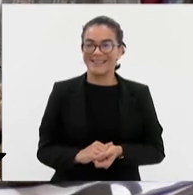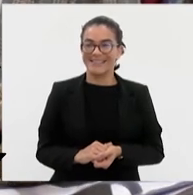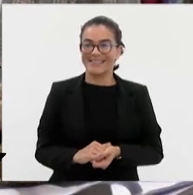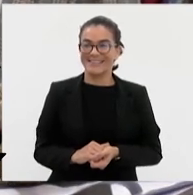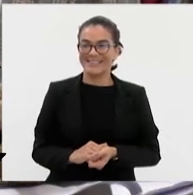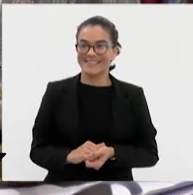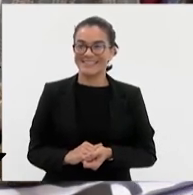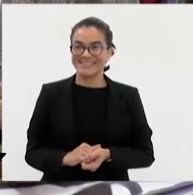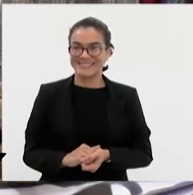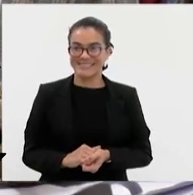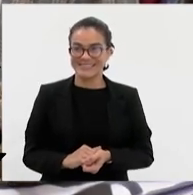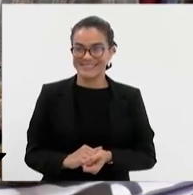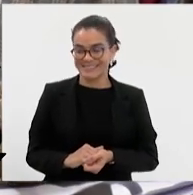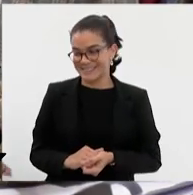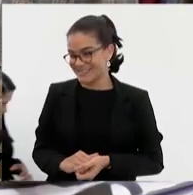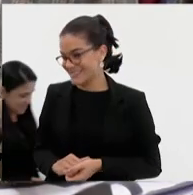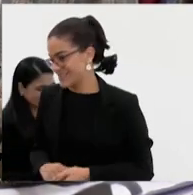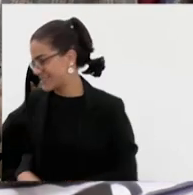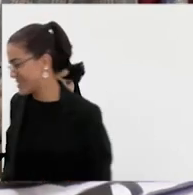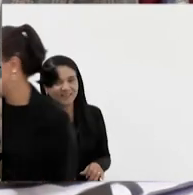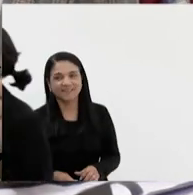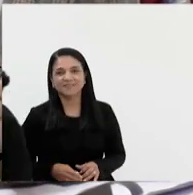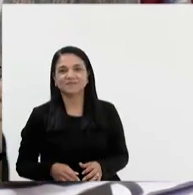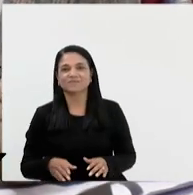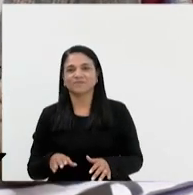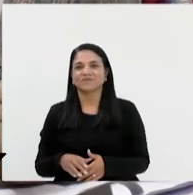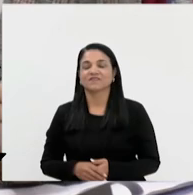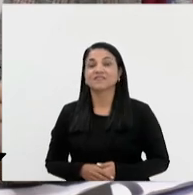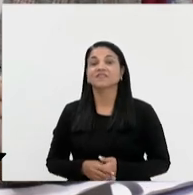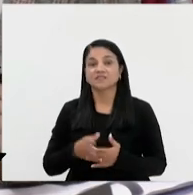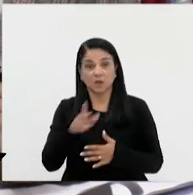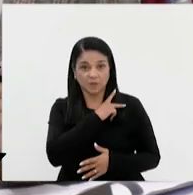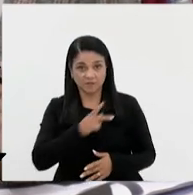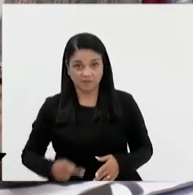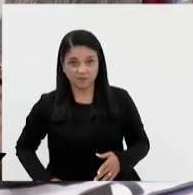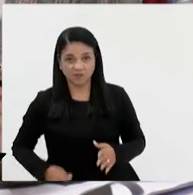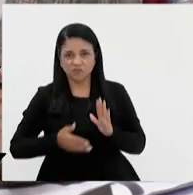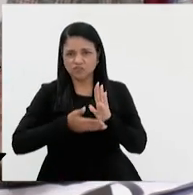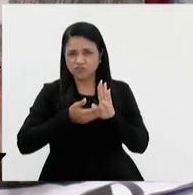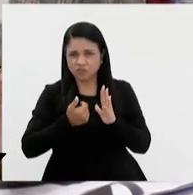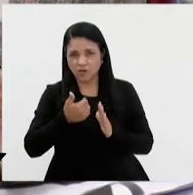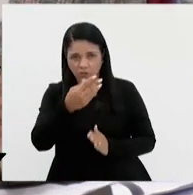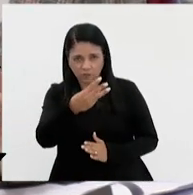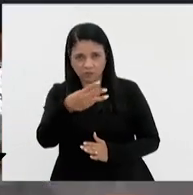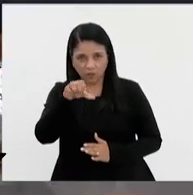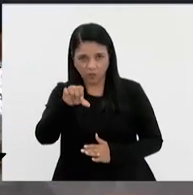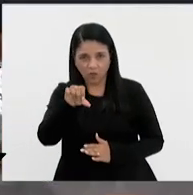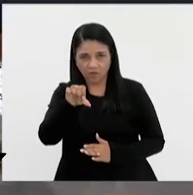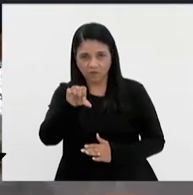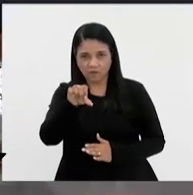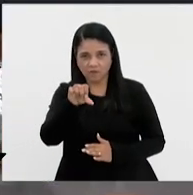Muito bem. Então aqui o... Senhor presidente. Pois não. Podia retirar o 39 para mim, por favor?